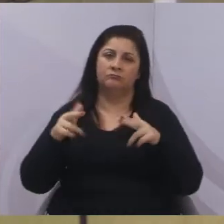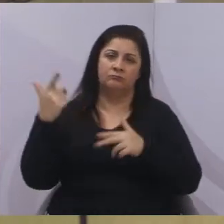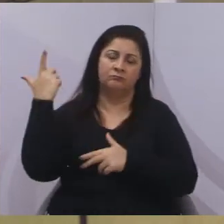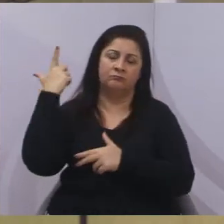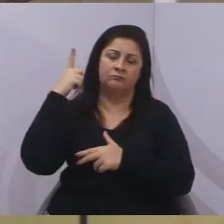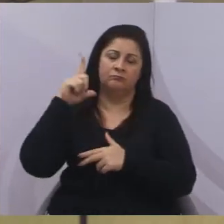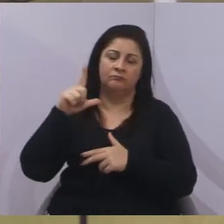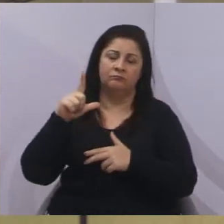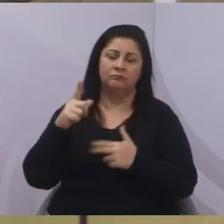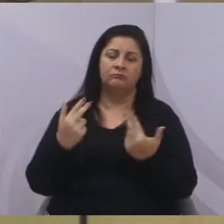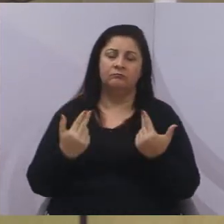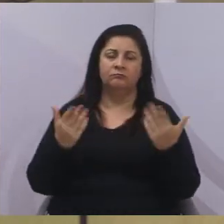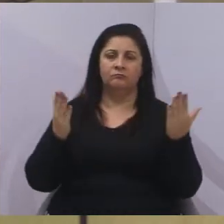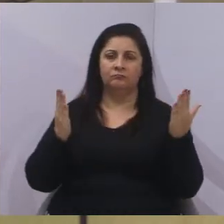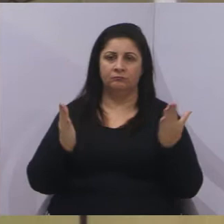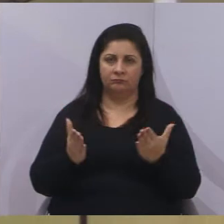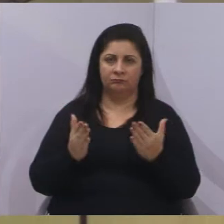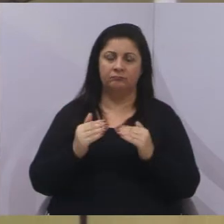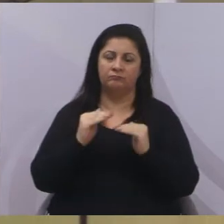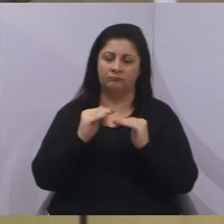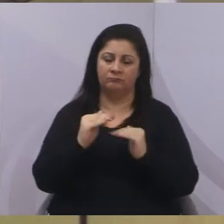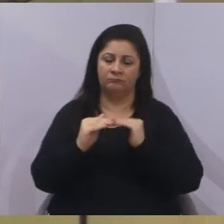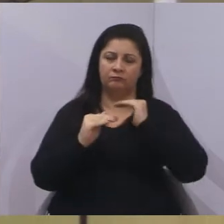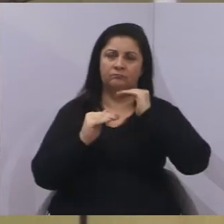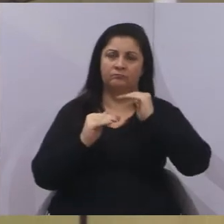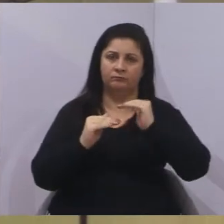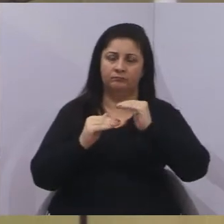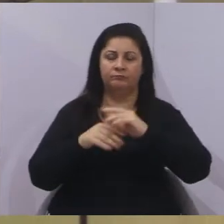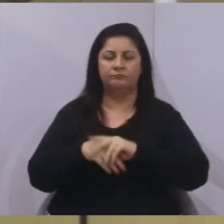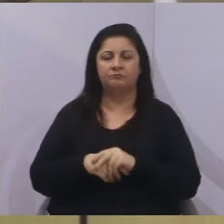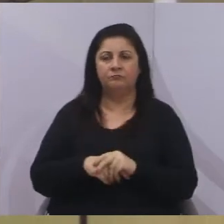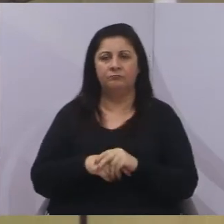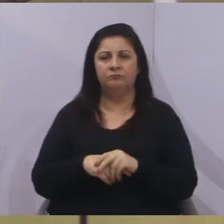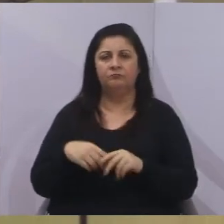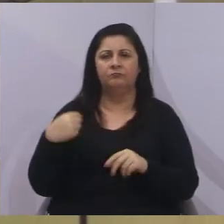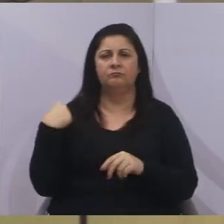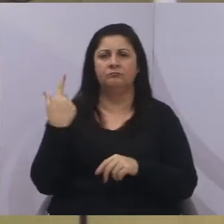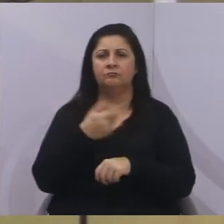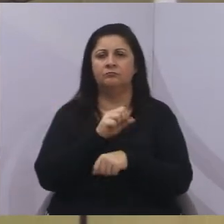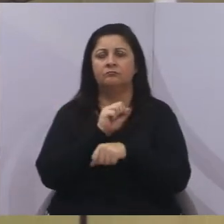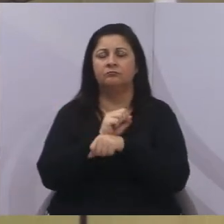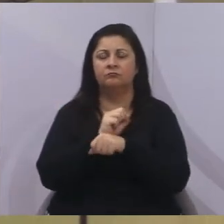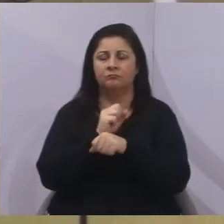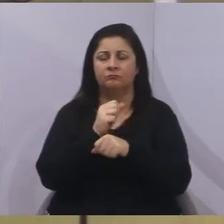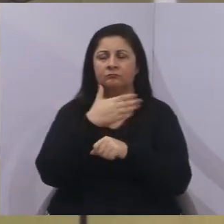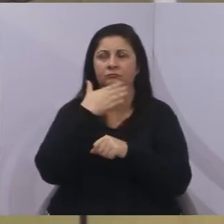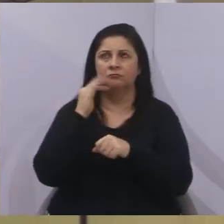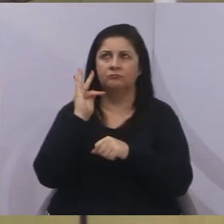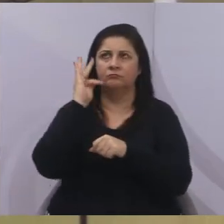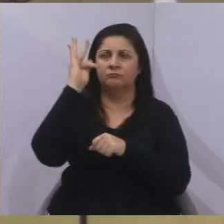ponto que nós estamos e que nós torcemos muito para que continue assim.